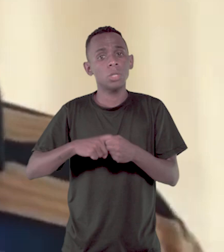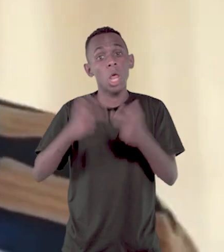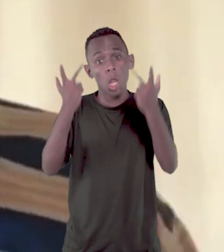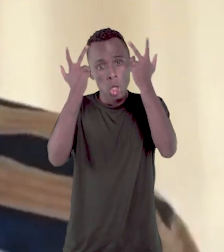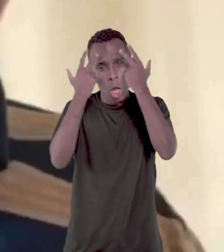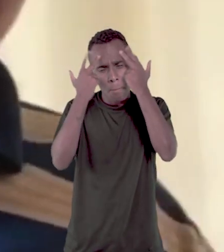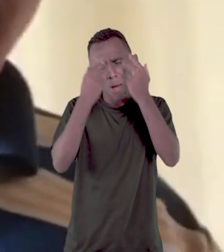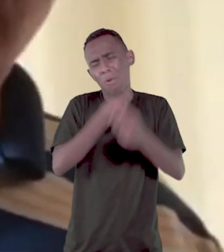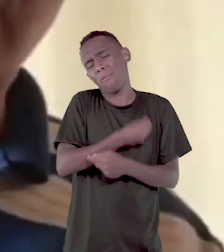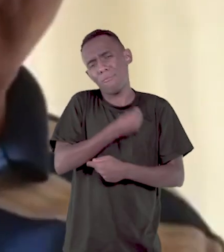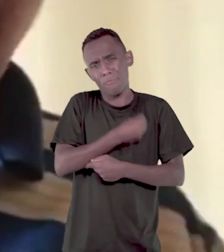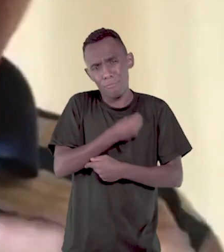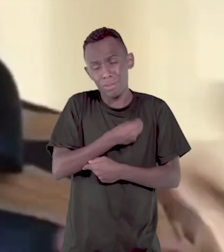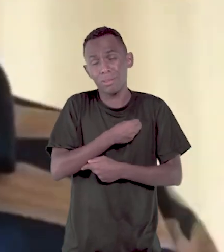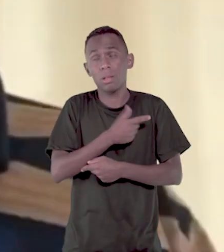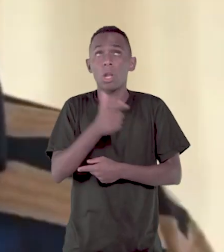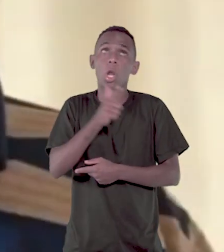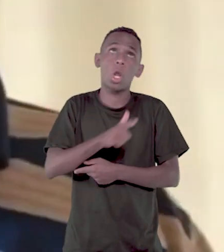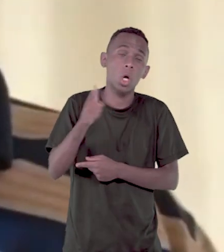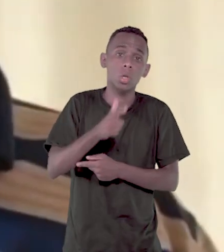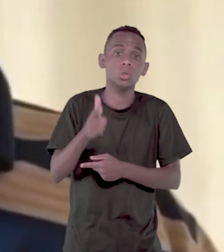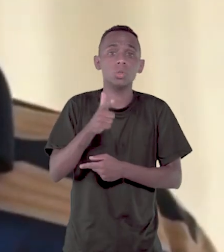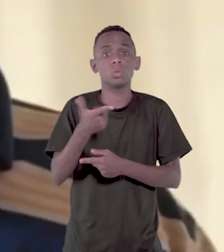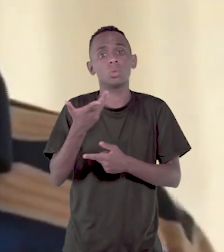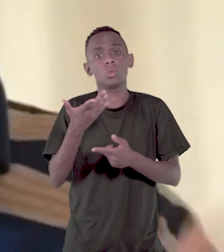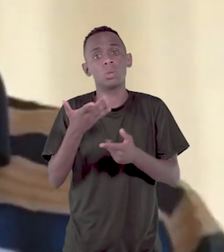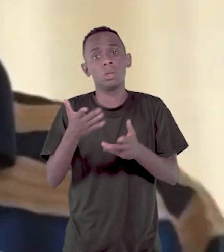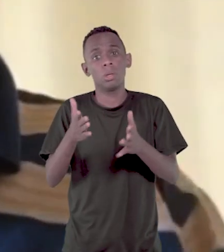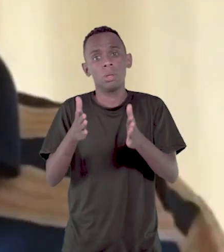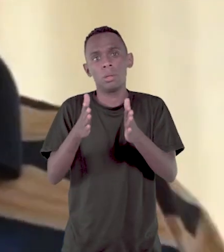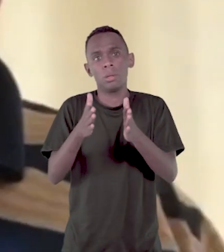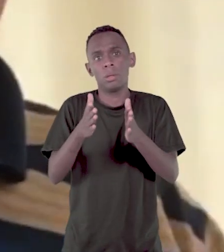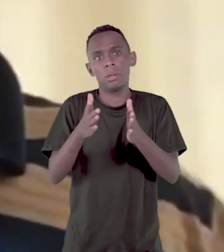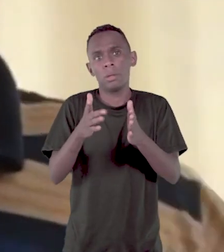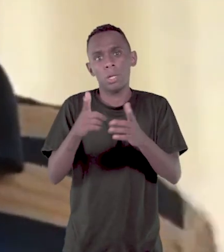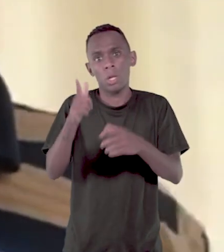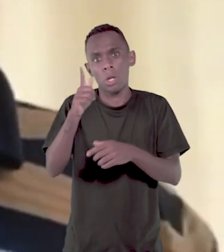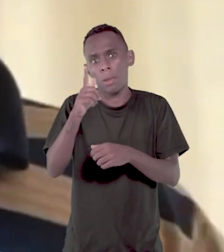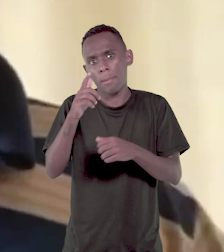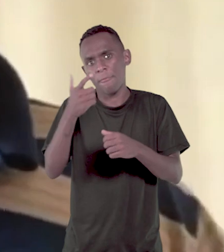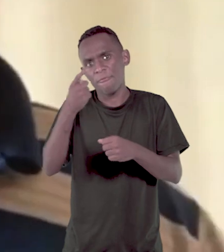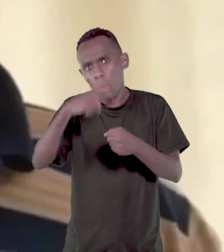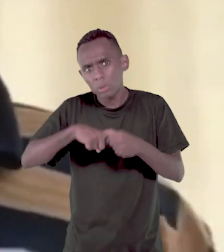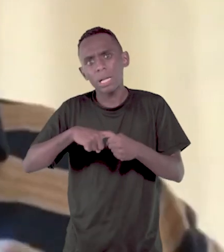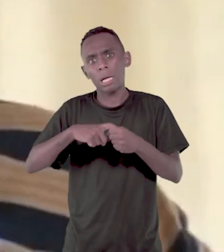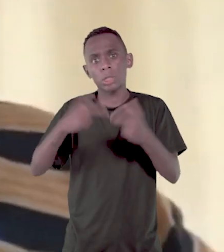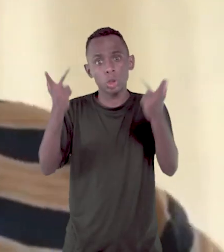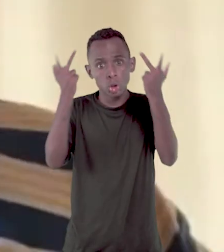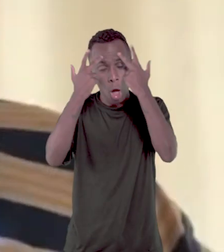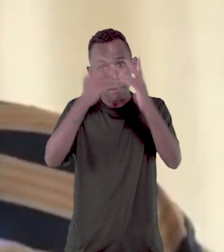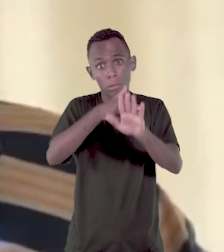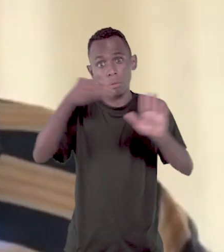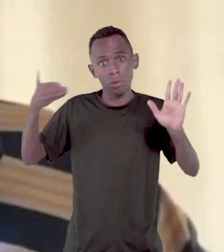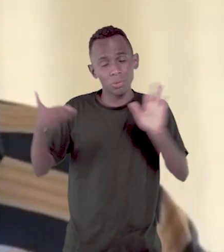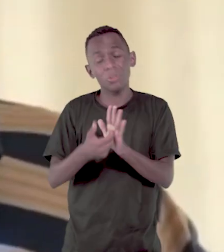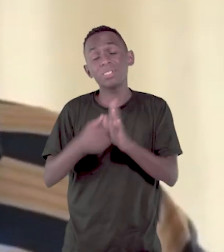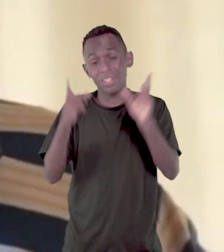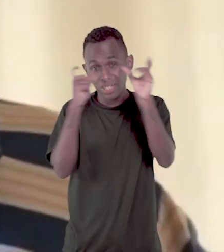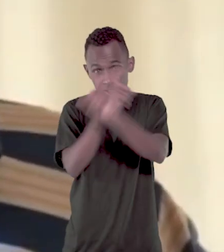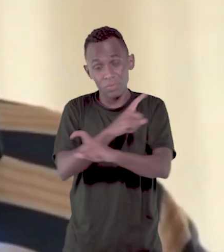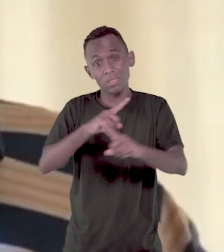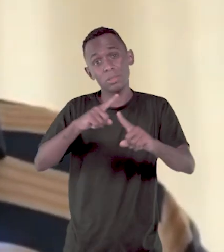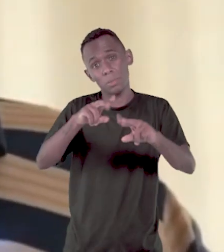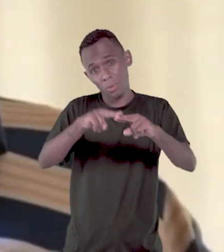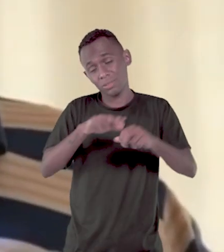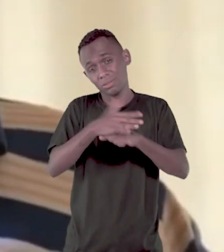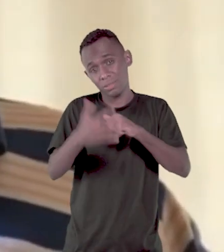certa normalidade. É claro, não é pedir demais que voltemos a ter uma normalidade absoluta, mas uma certa normalidade por conta da